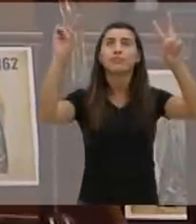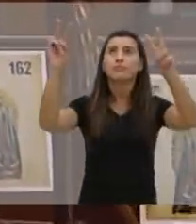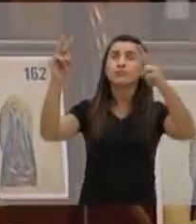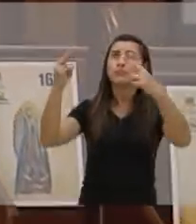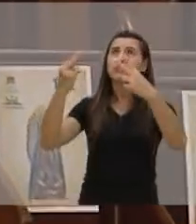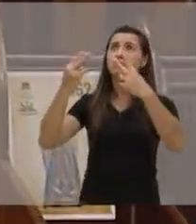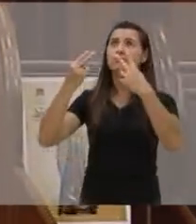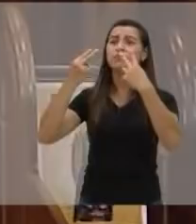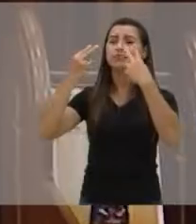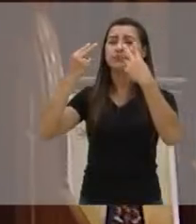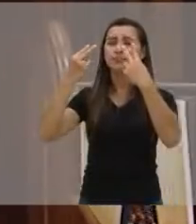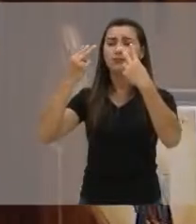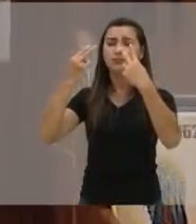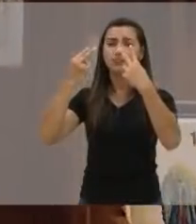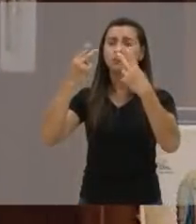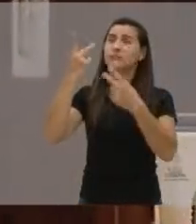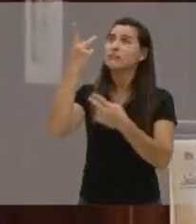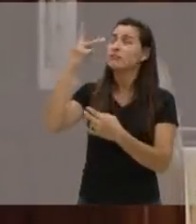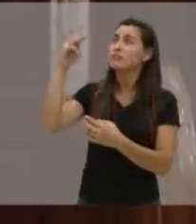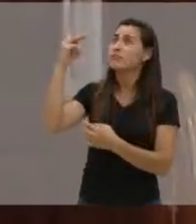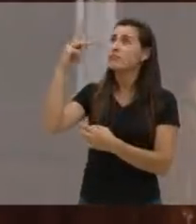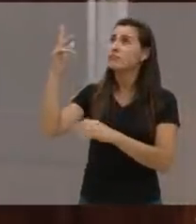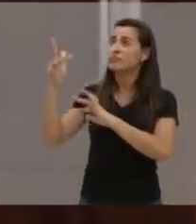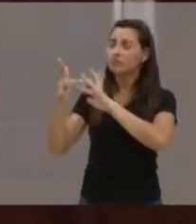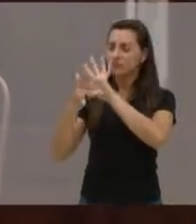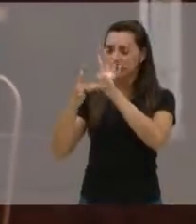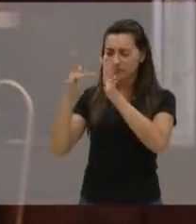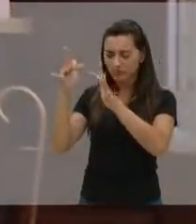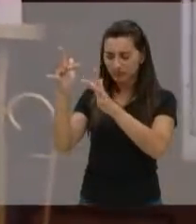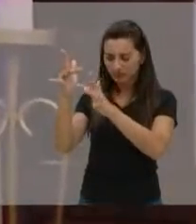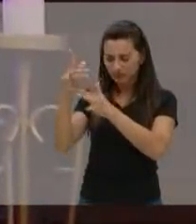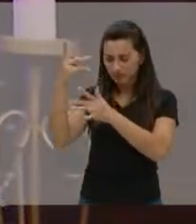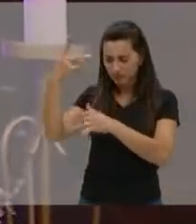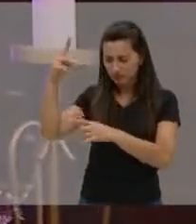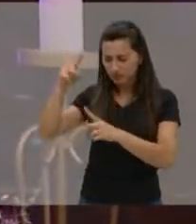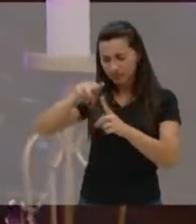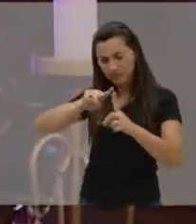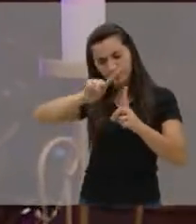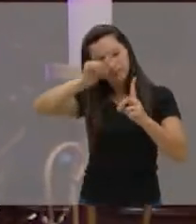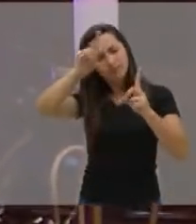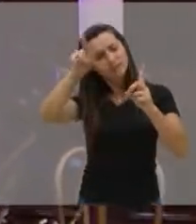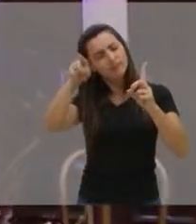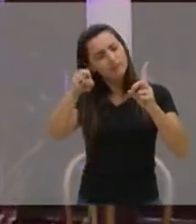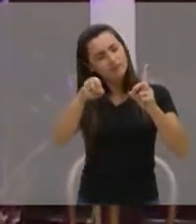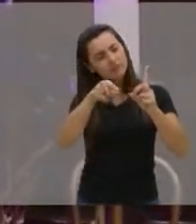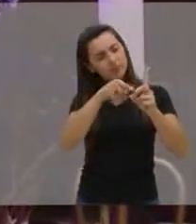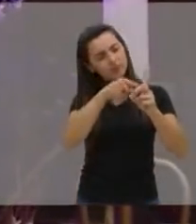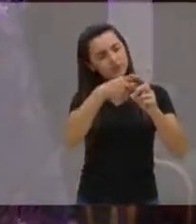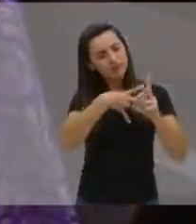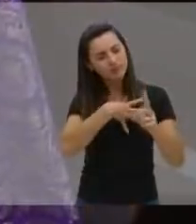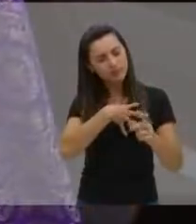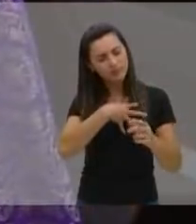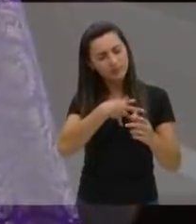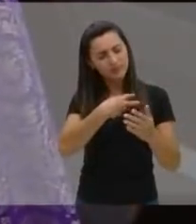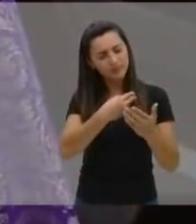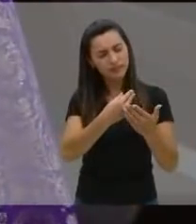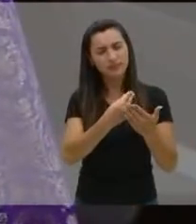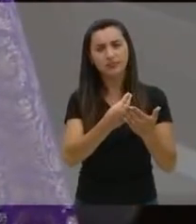Et Iesum benedictum fructum ventris tui,